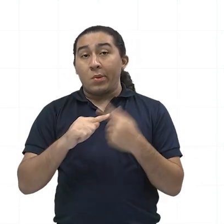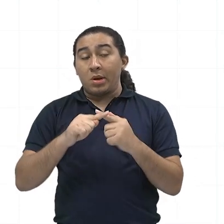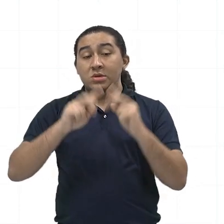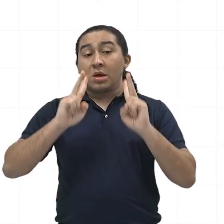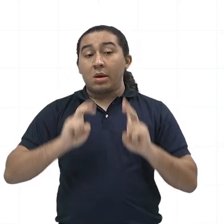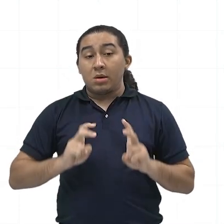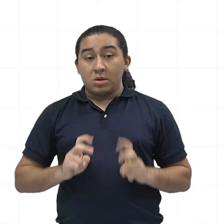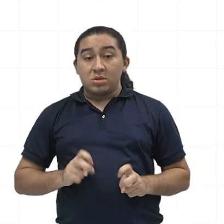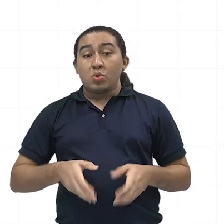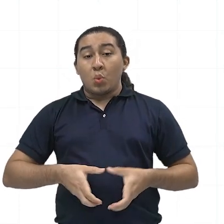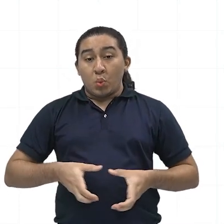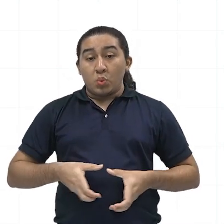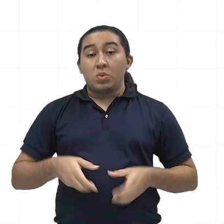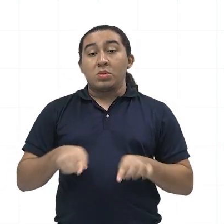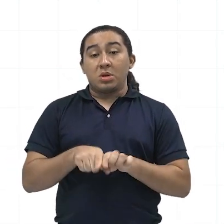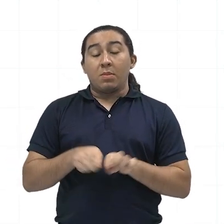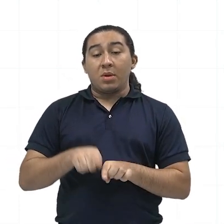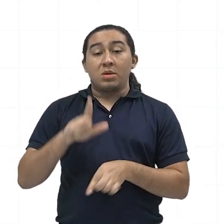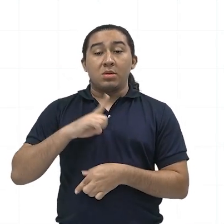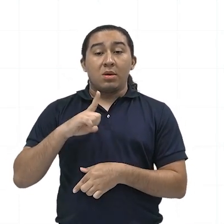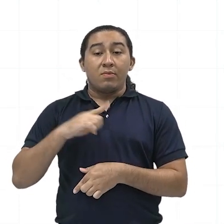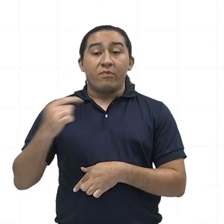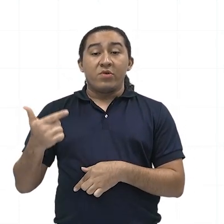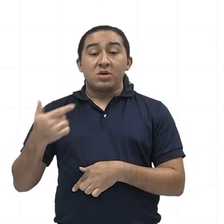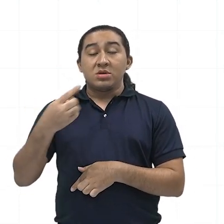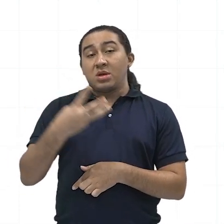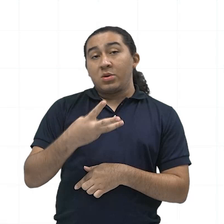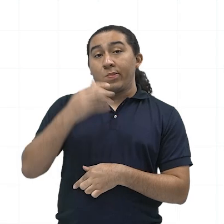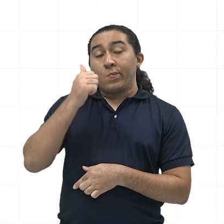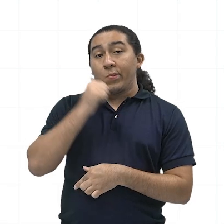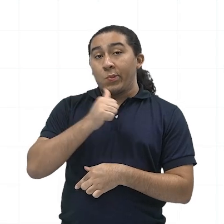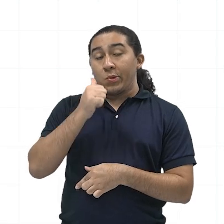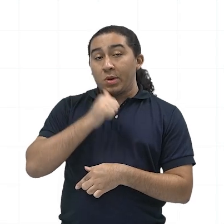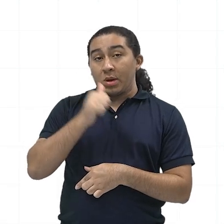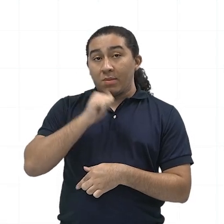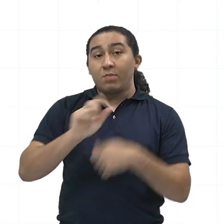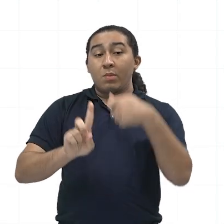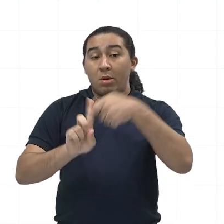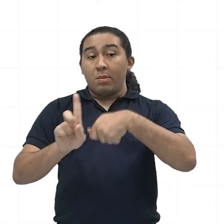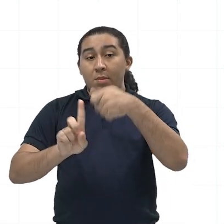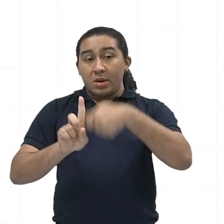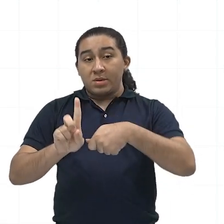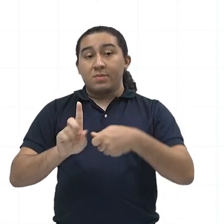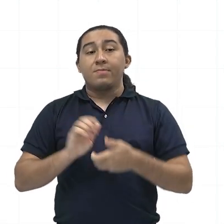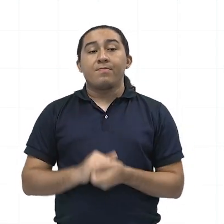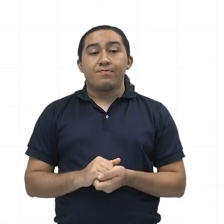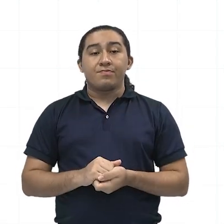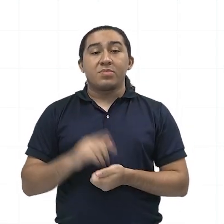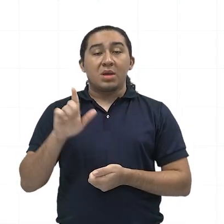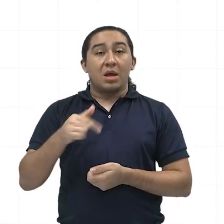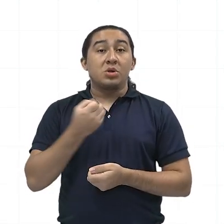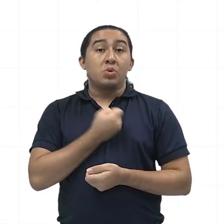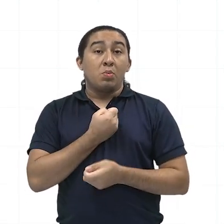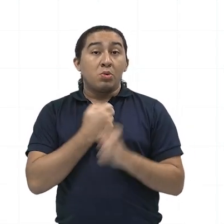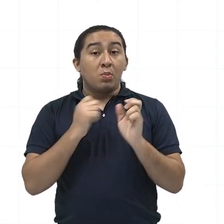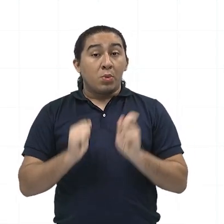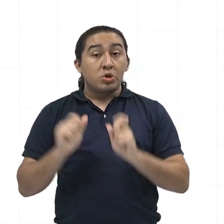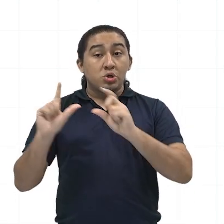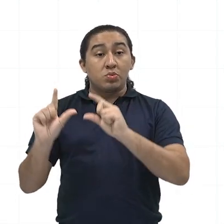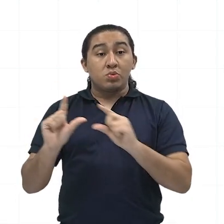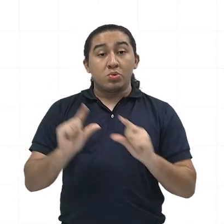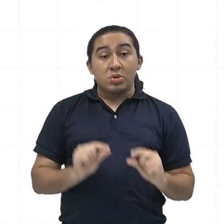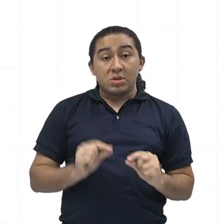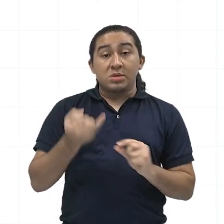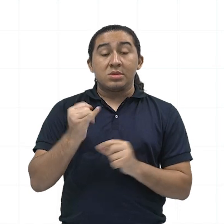mês, conforme dados do Instituto Nacional de Câncer, INCA. Esses números poderiam ser reduzidos